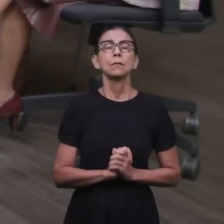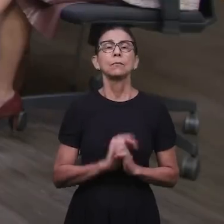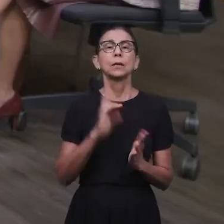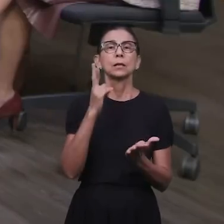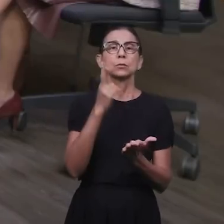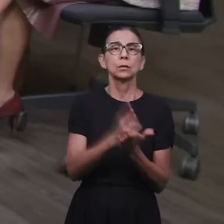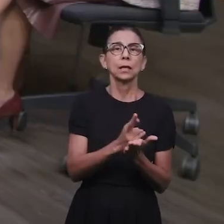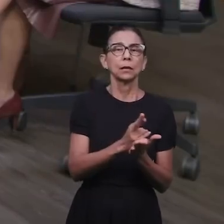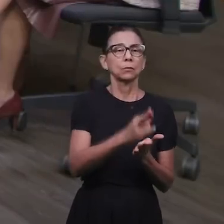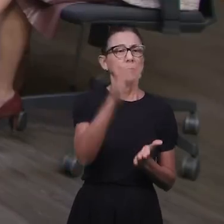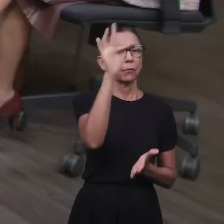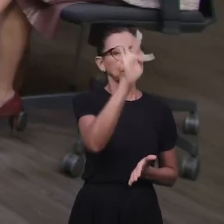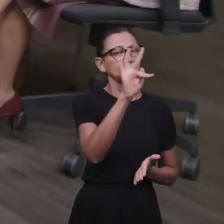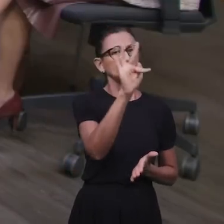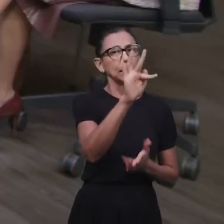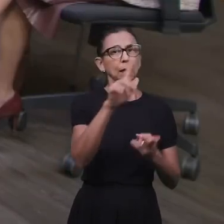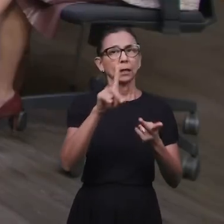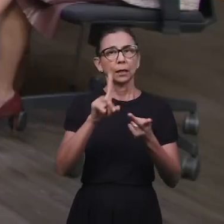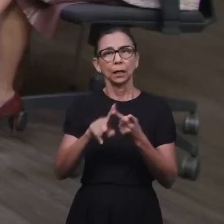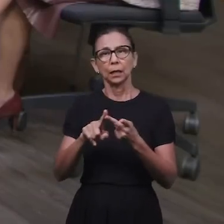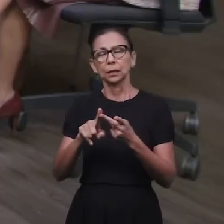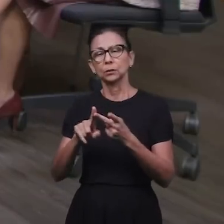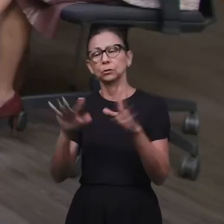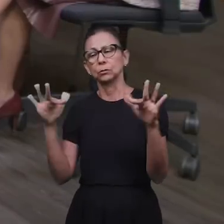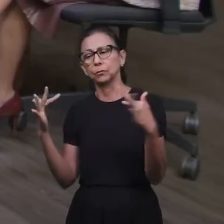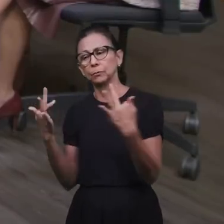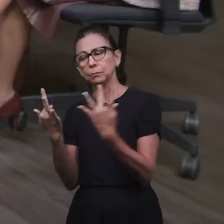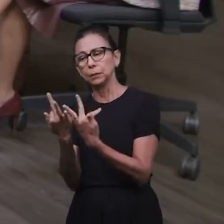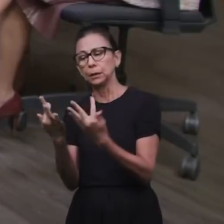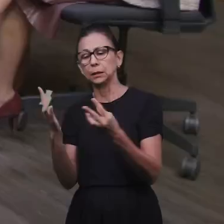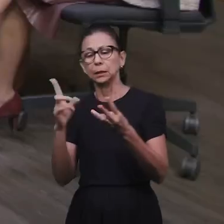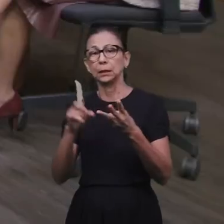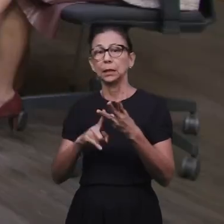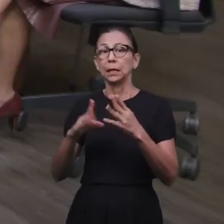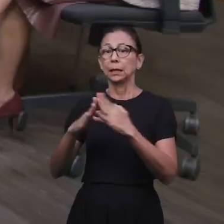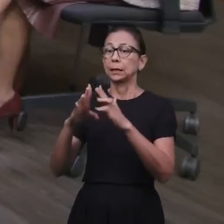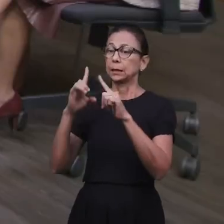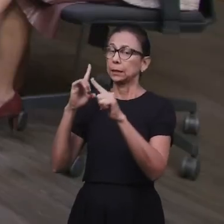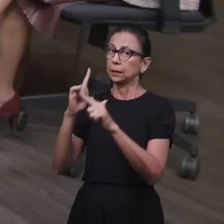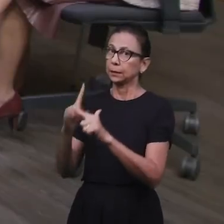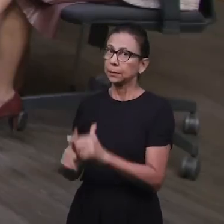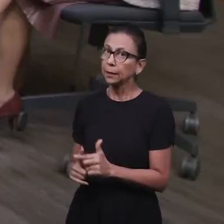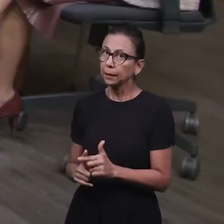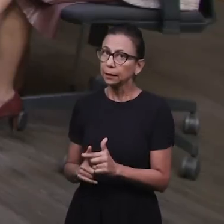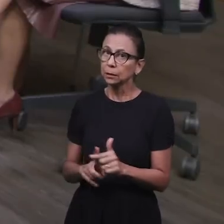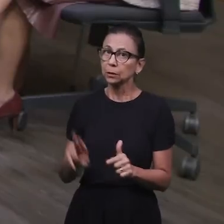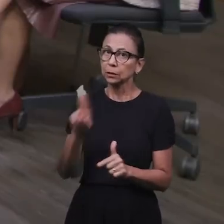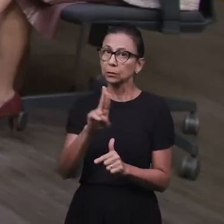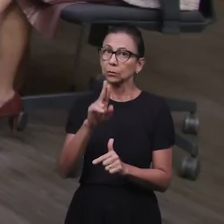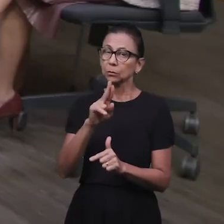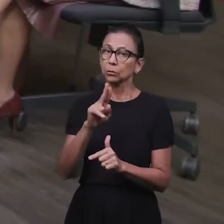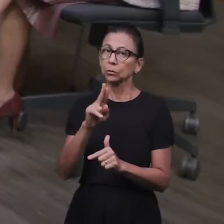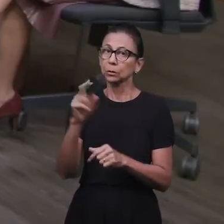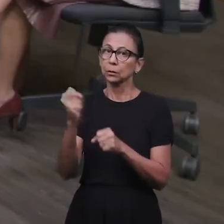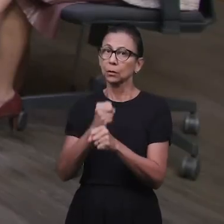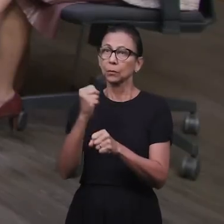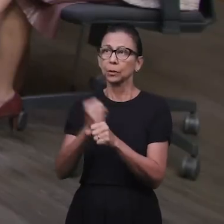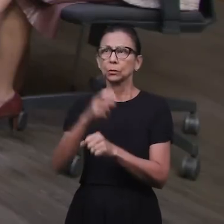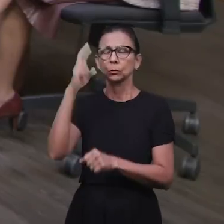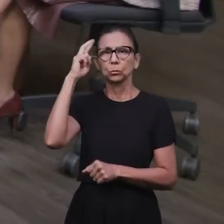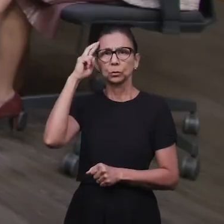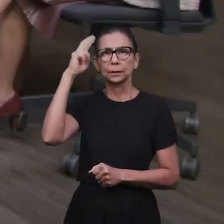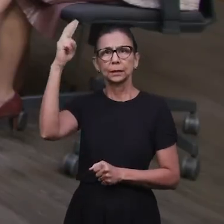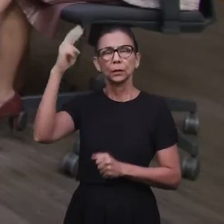seu convívio com o irmão dentro da igreja, na sua instrumentalidade com o Senhor. À medida que isso